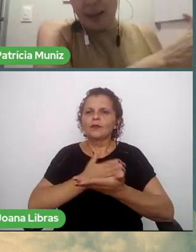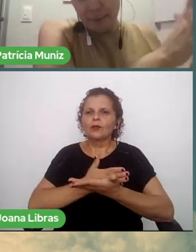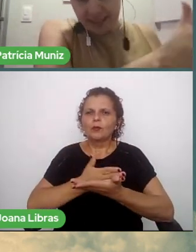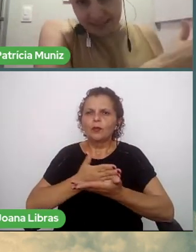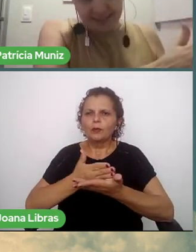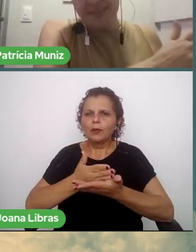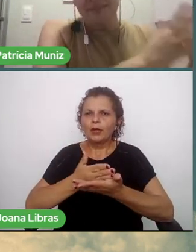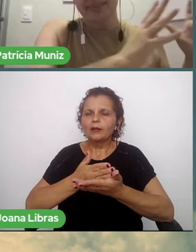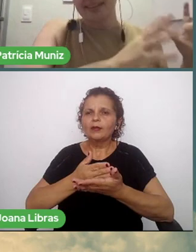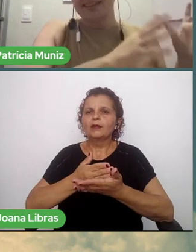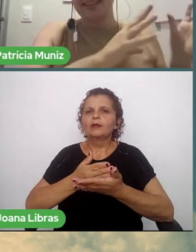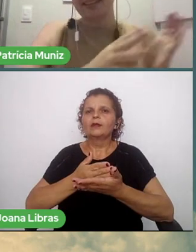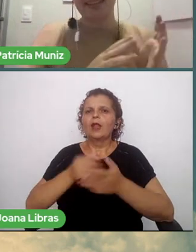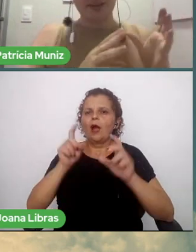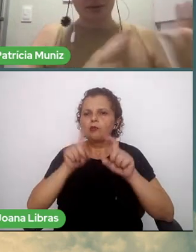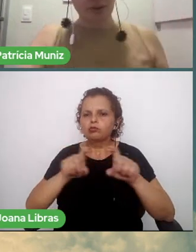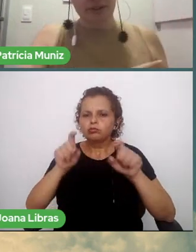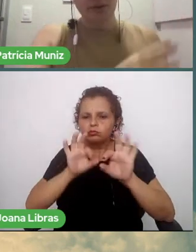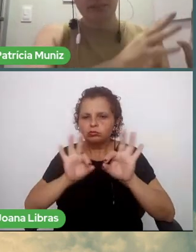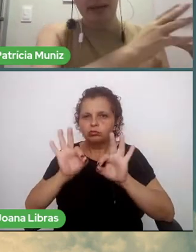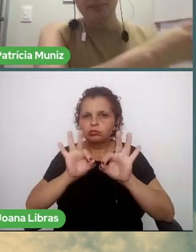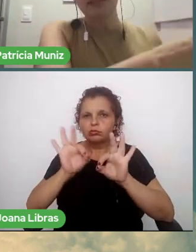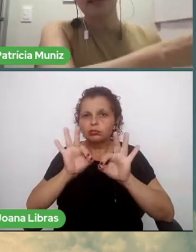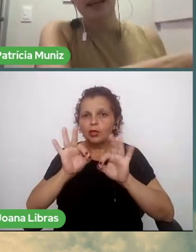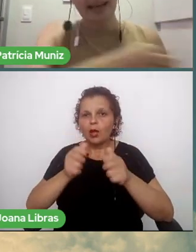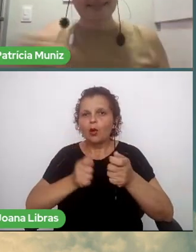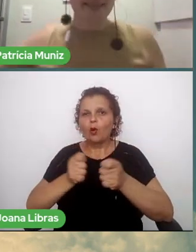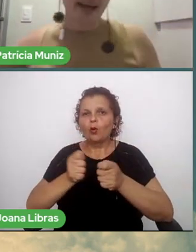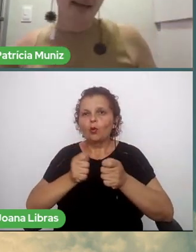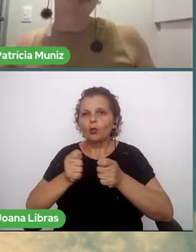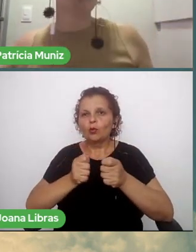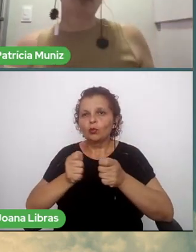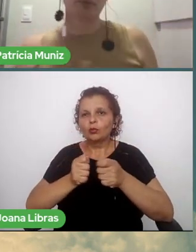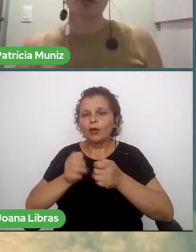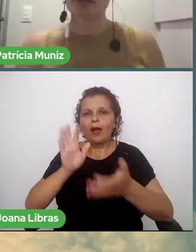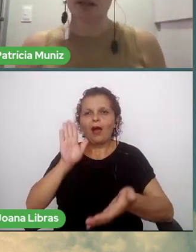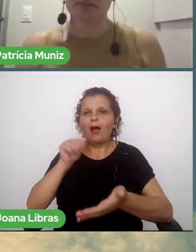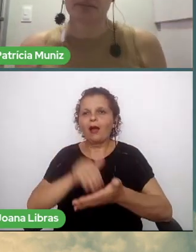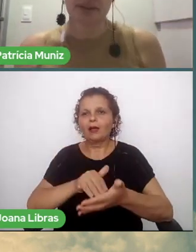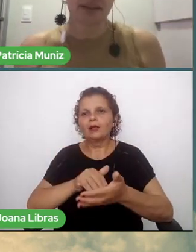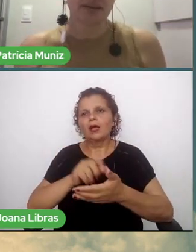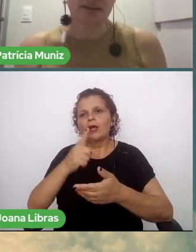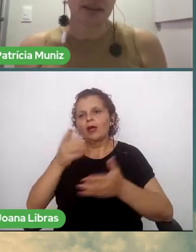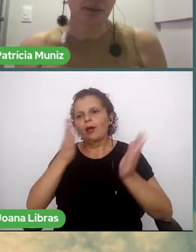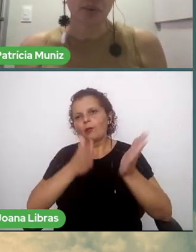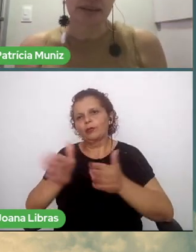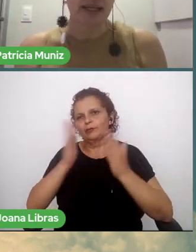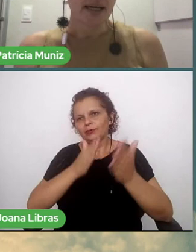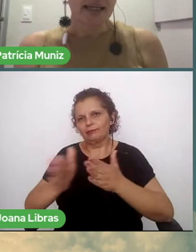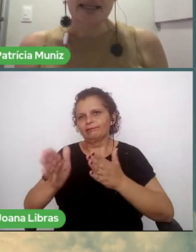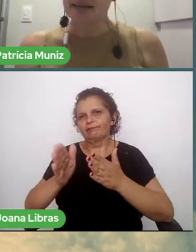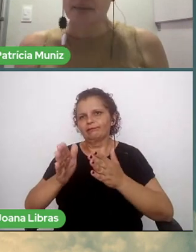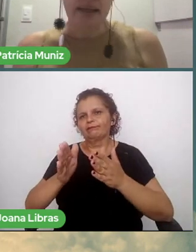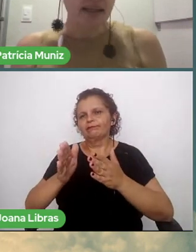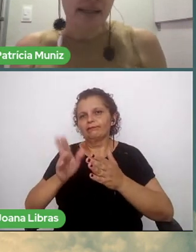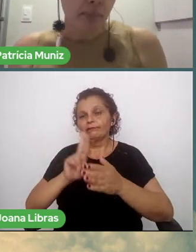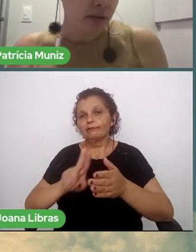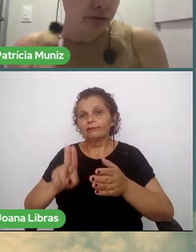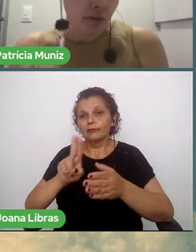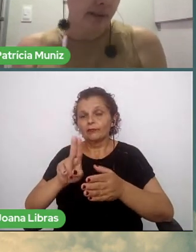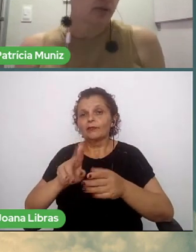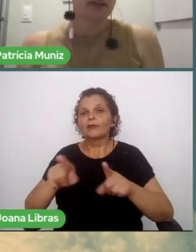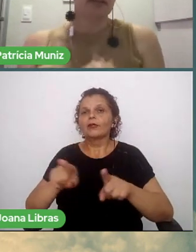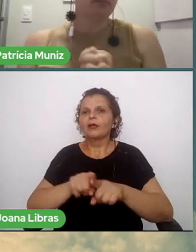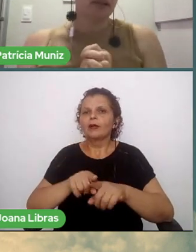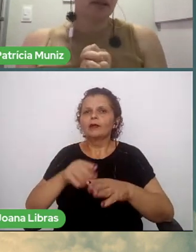sua ferramenta de controle de roadmap, né, até ele ir para a produção, entendeu? Então usa. E também, independente